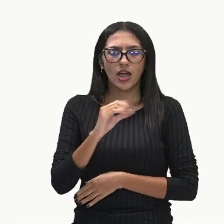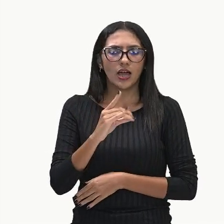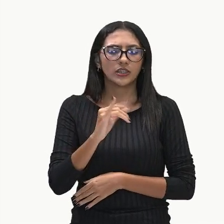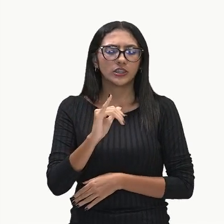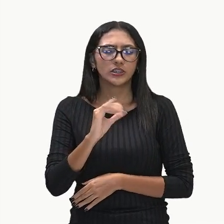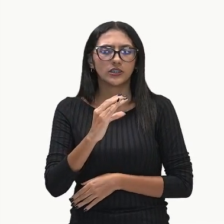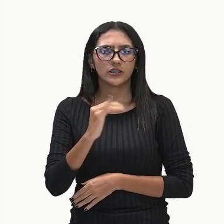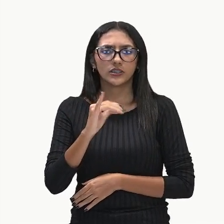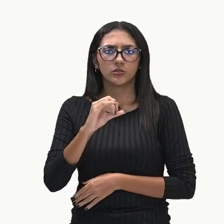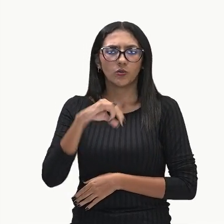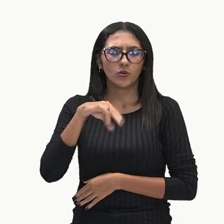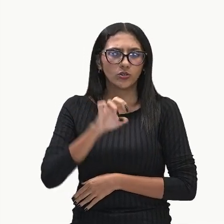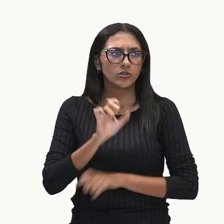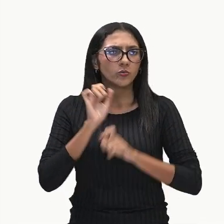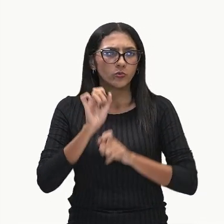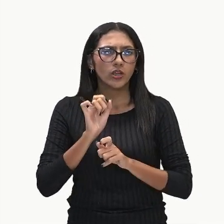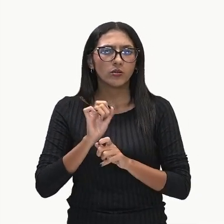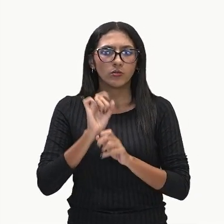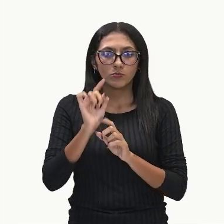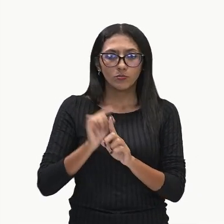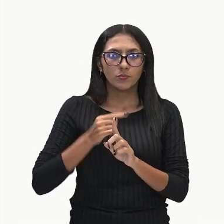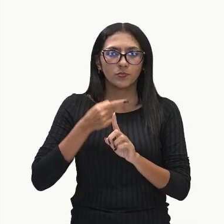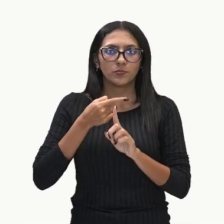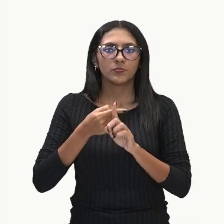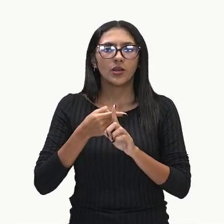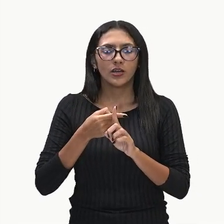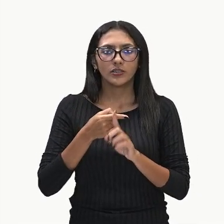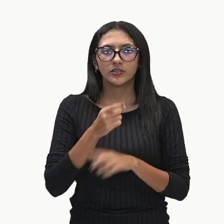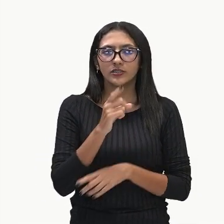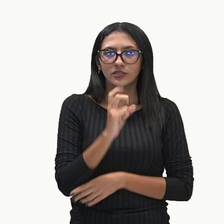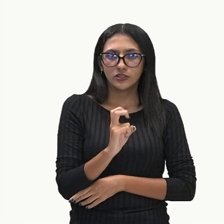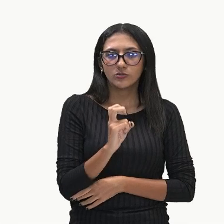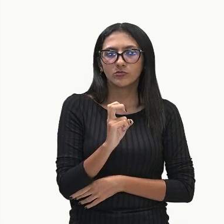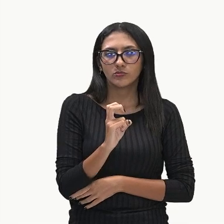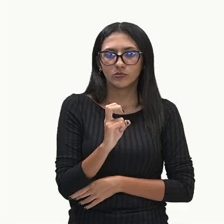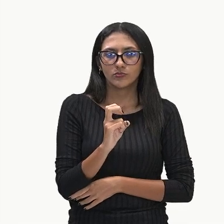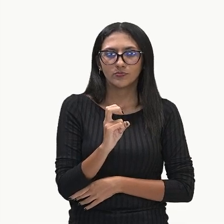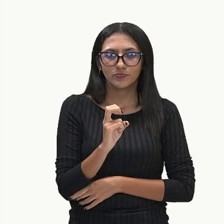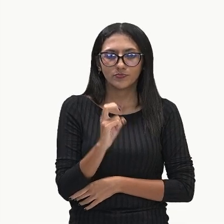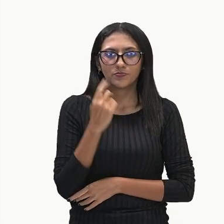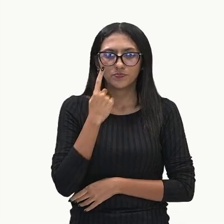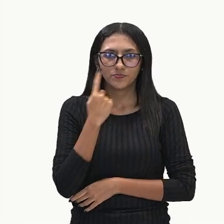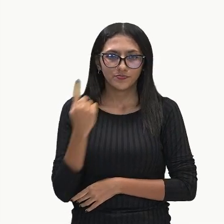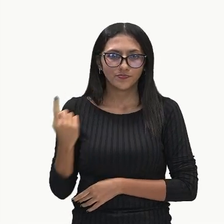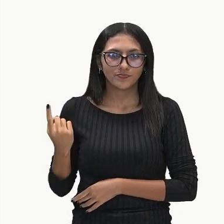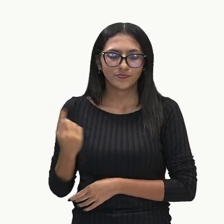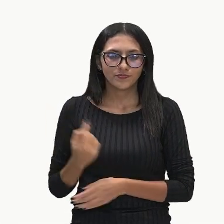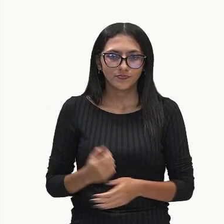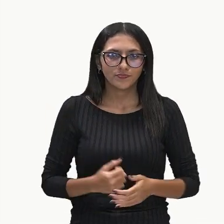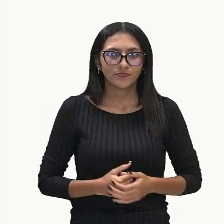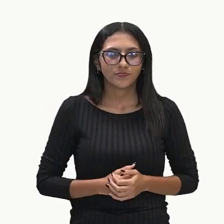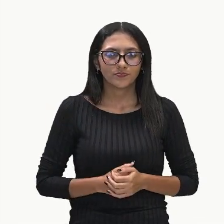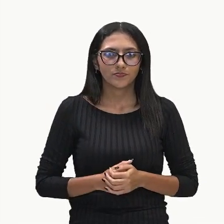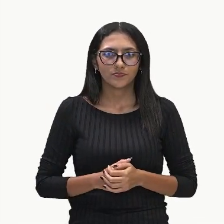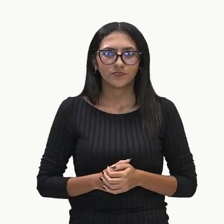dois lados. Então, você vem aqui mais 5, vem aqui mais 5. Por